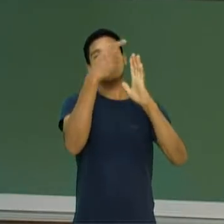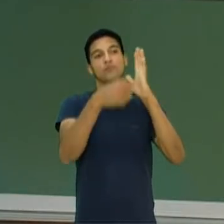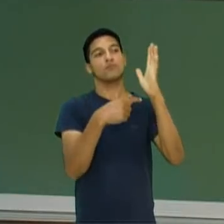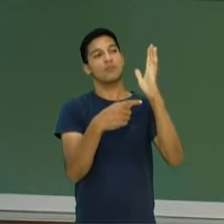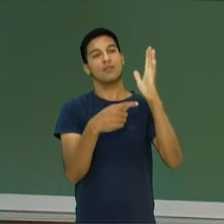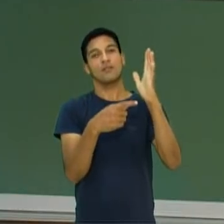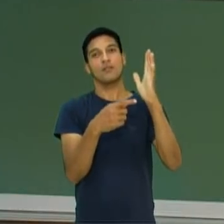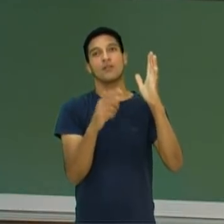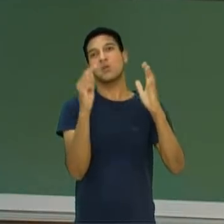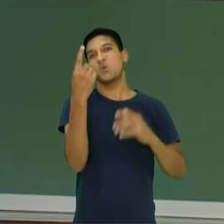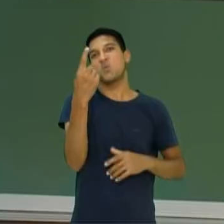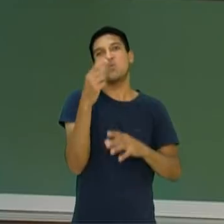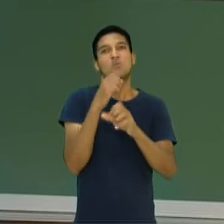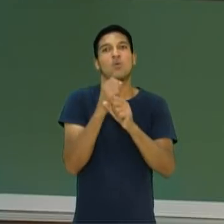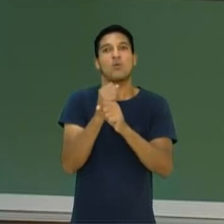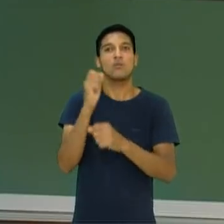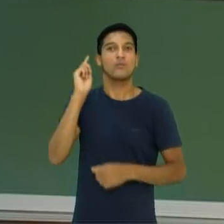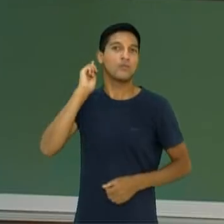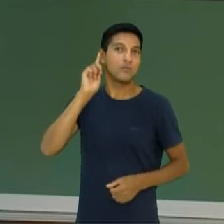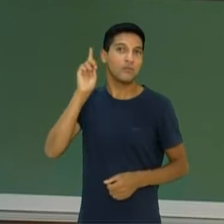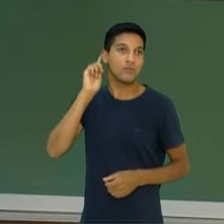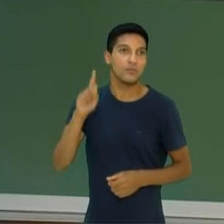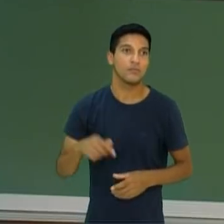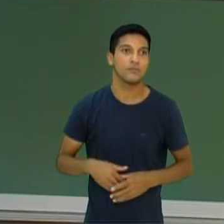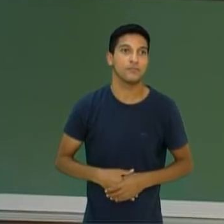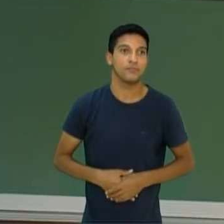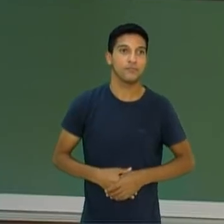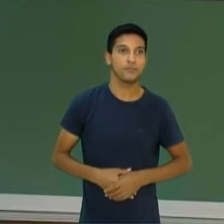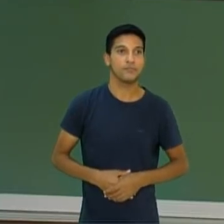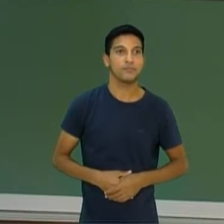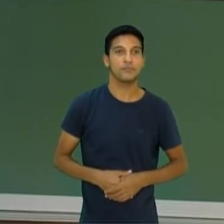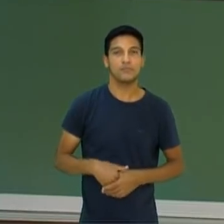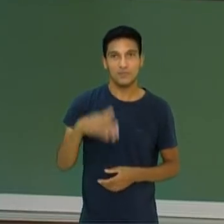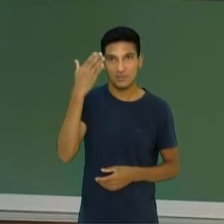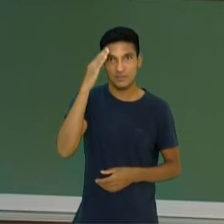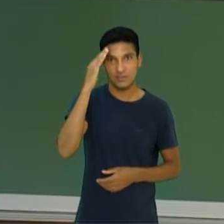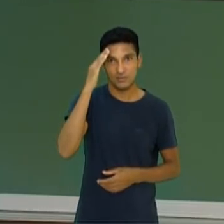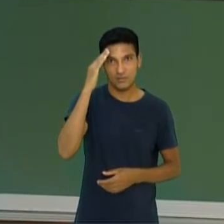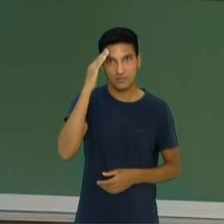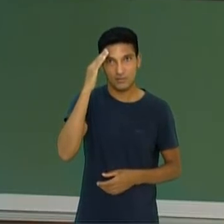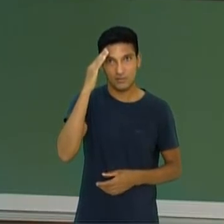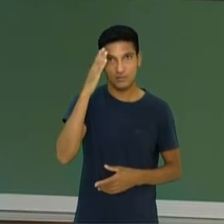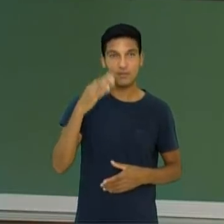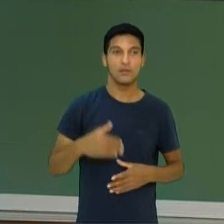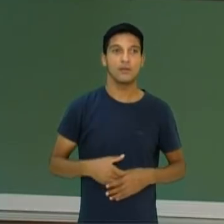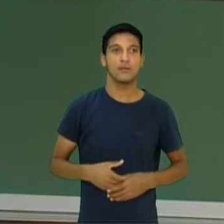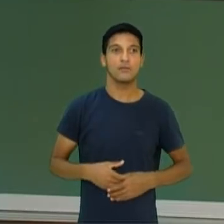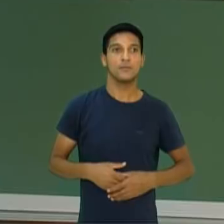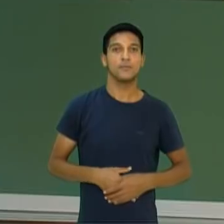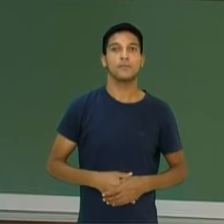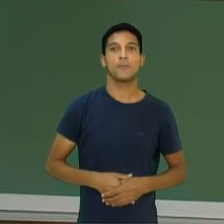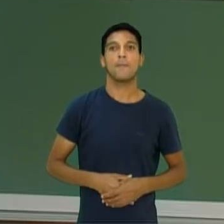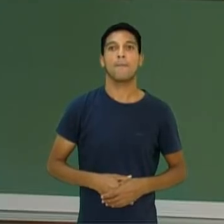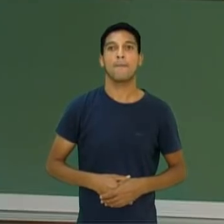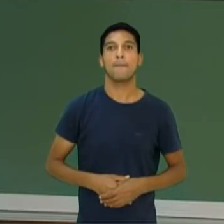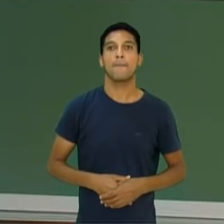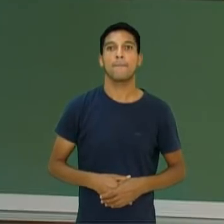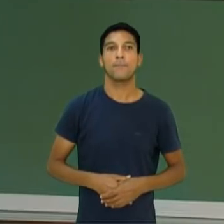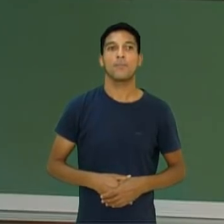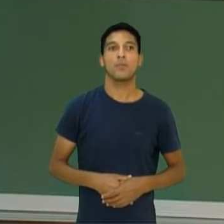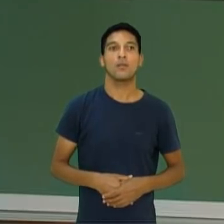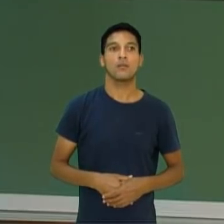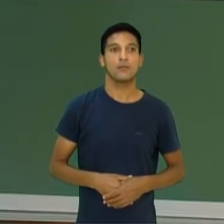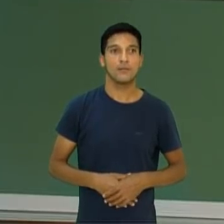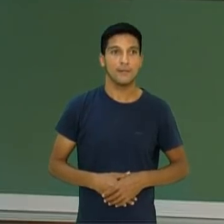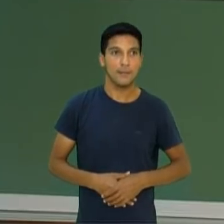marcará 1 ponto com esse tiro. Entenderam, então, como que funciona, né, a pontuação?